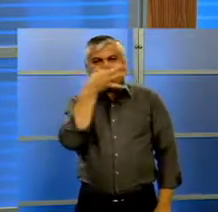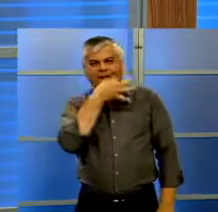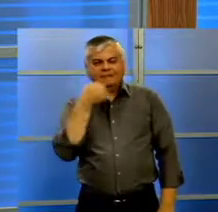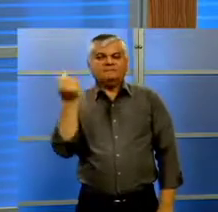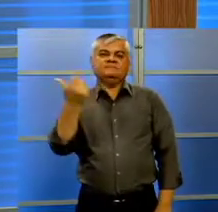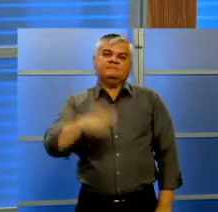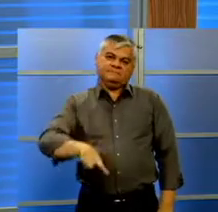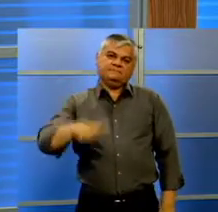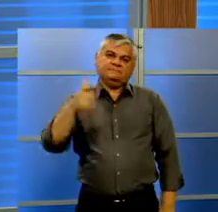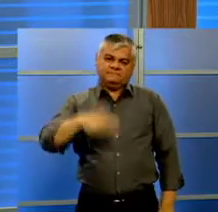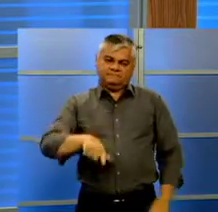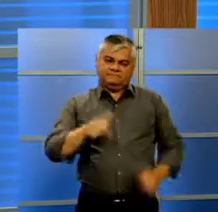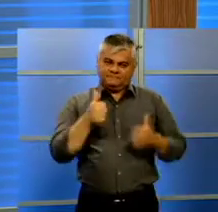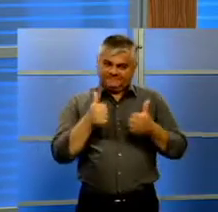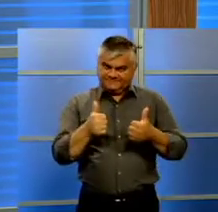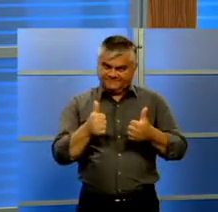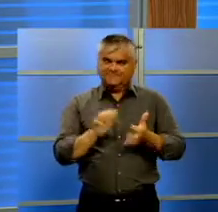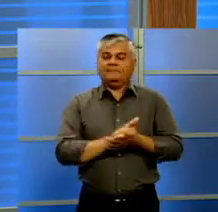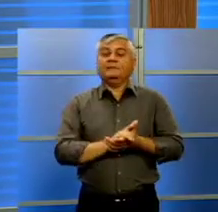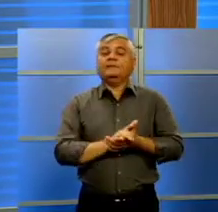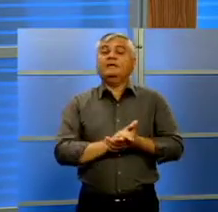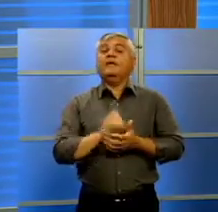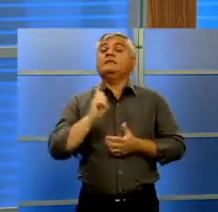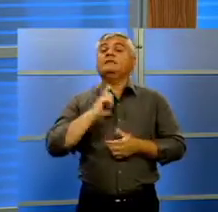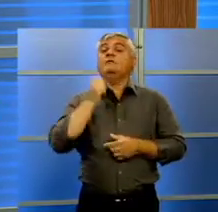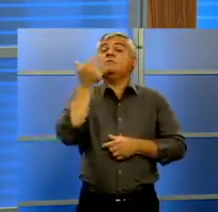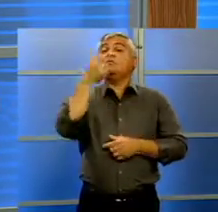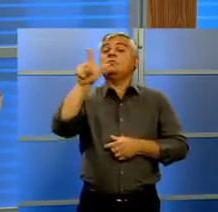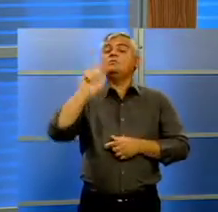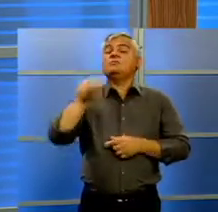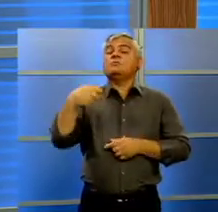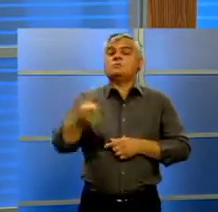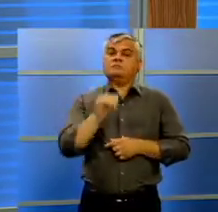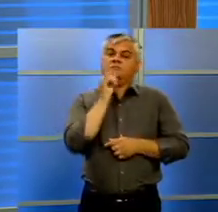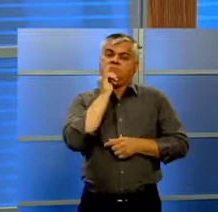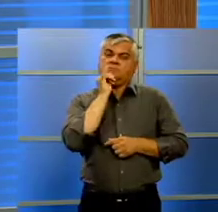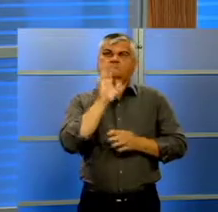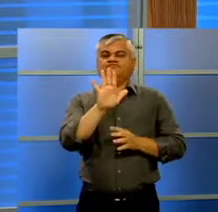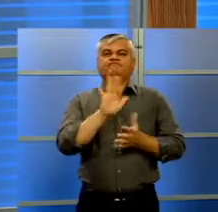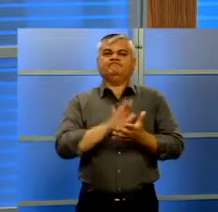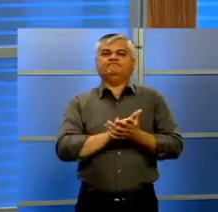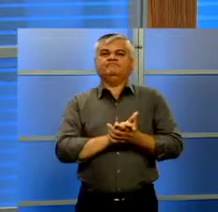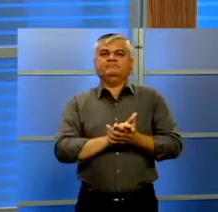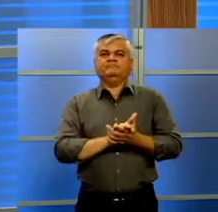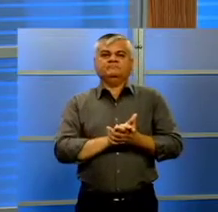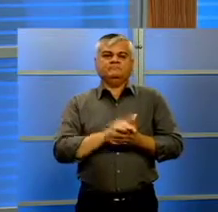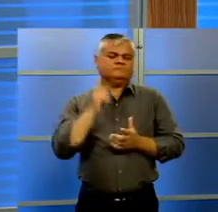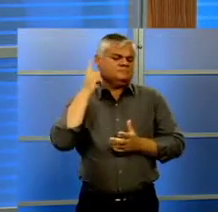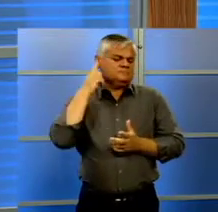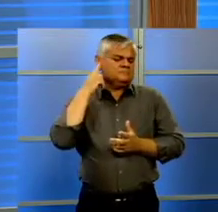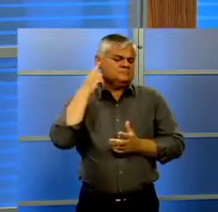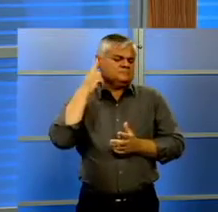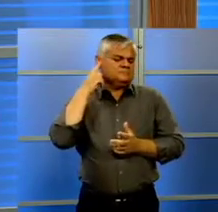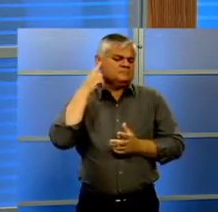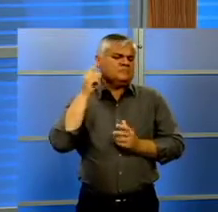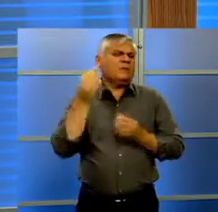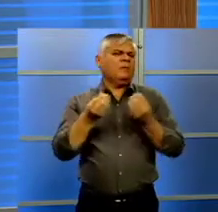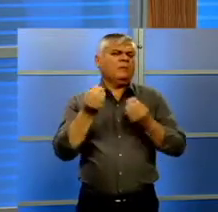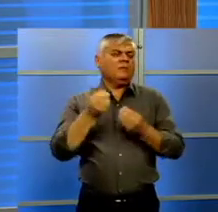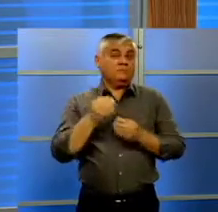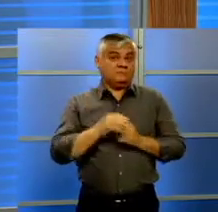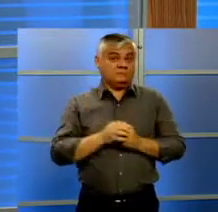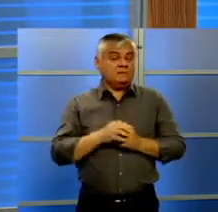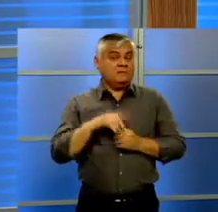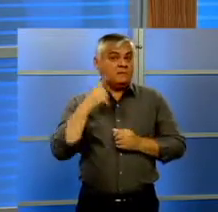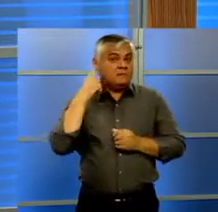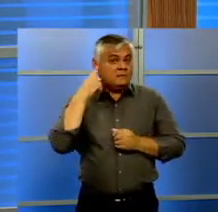novamente, certo? Também tem o sinal de mais quando eu quero aumentar. Por exemplo, aumentar o som. Uma mão configurada,